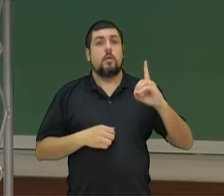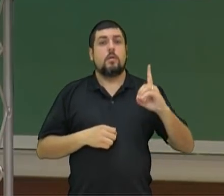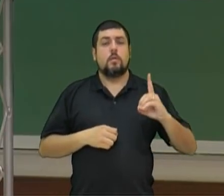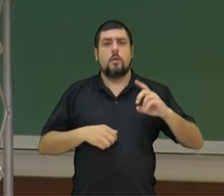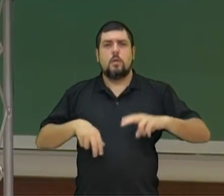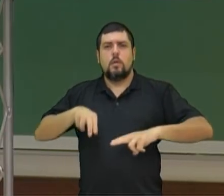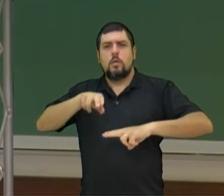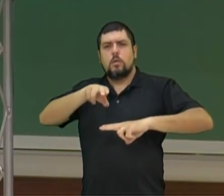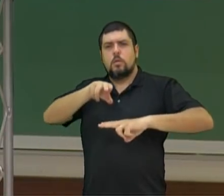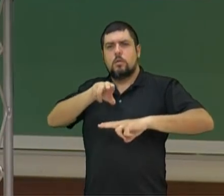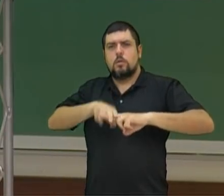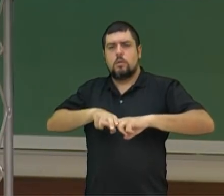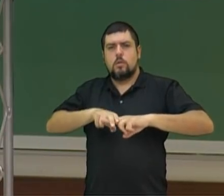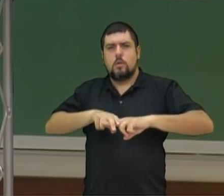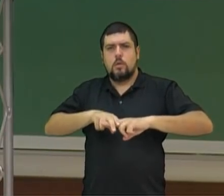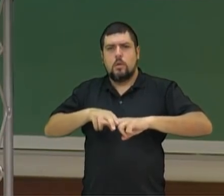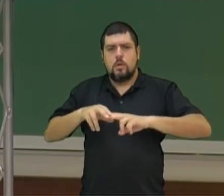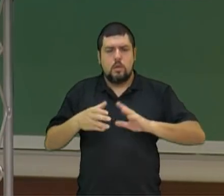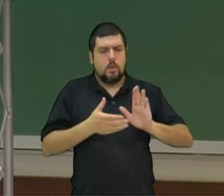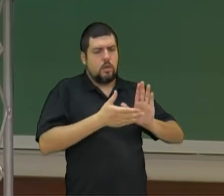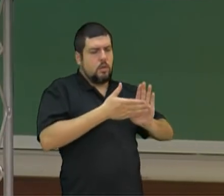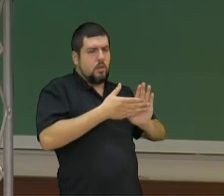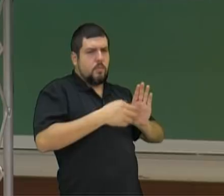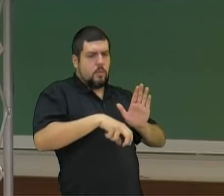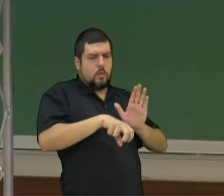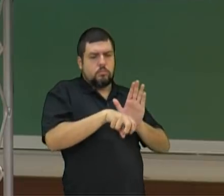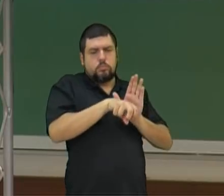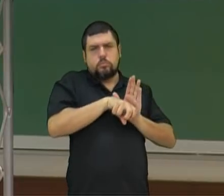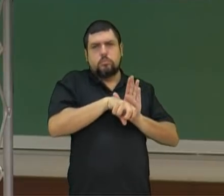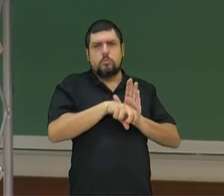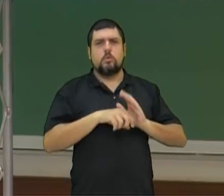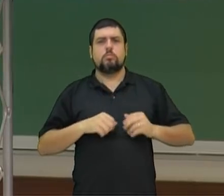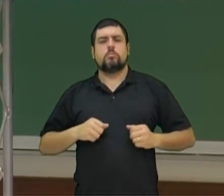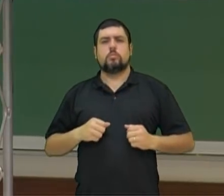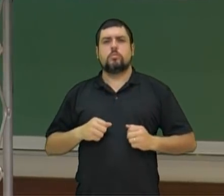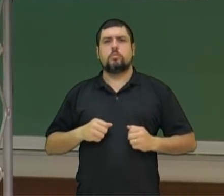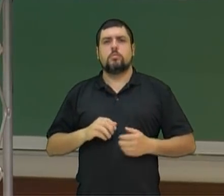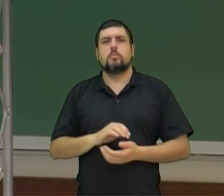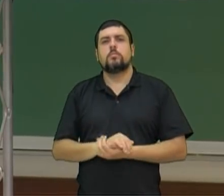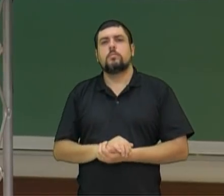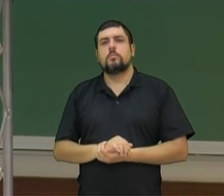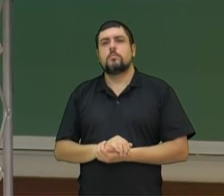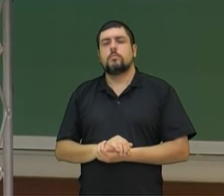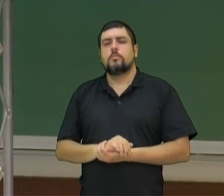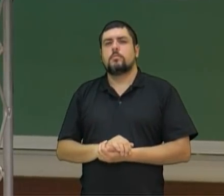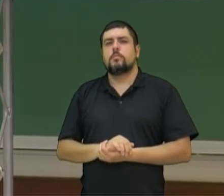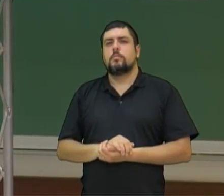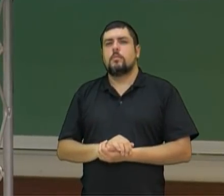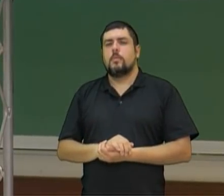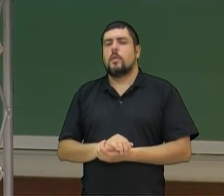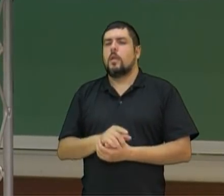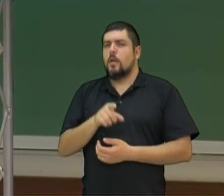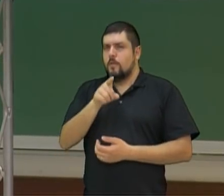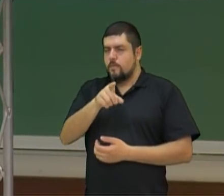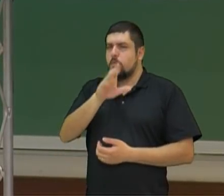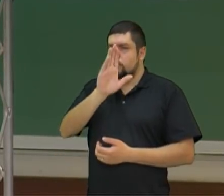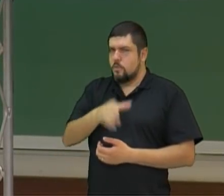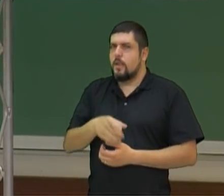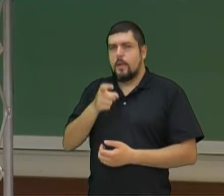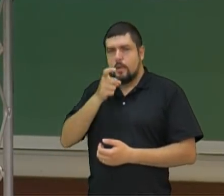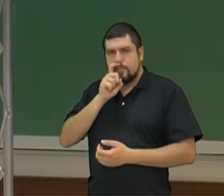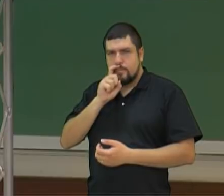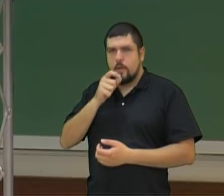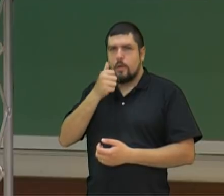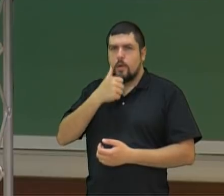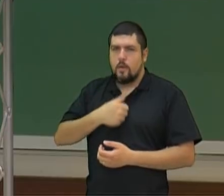as costas no encosto da cadeira. Essa tá fácil. Muitas vezes vocês escutam uma dessas ações do pai, da